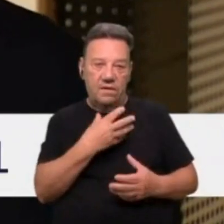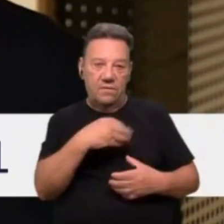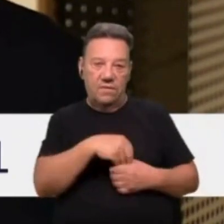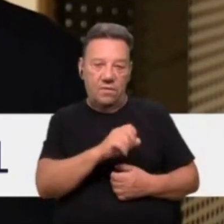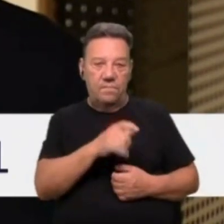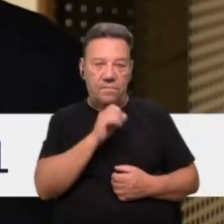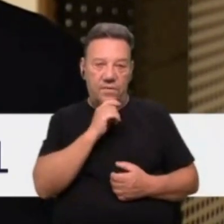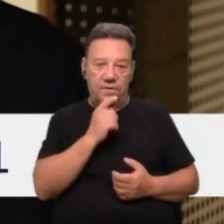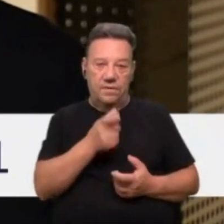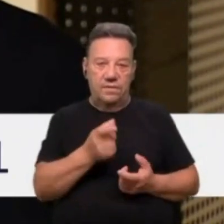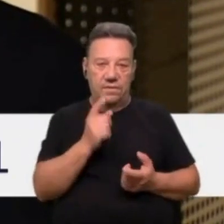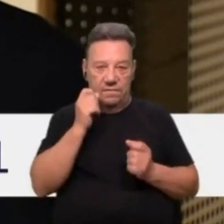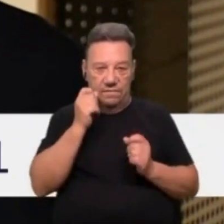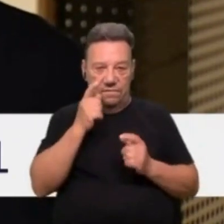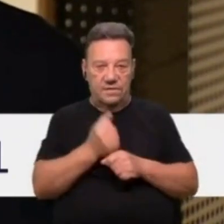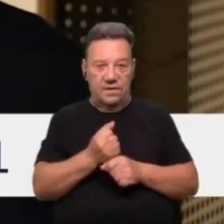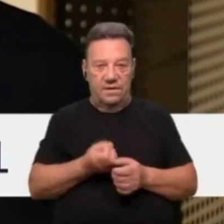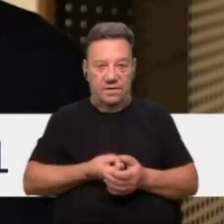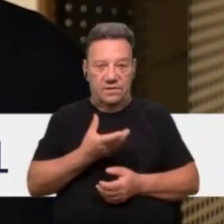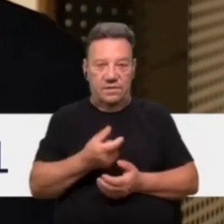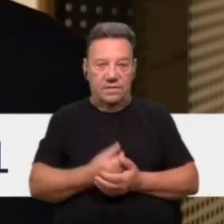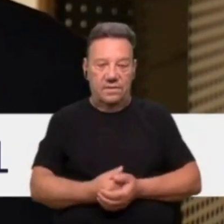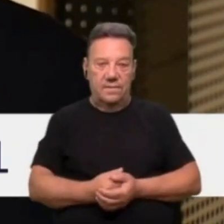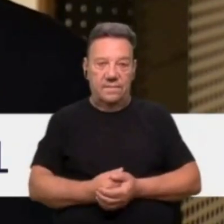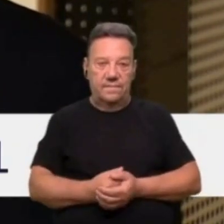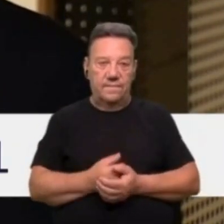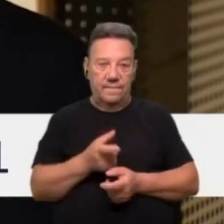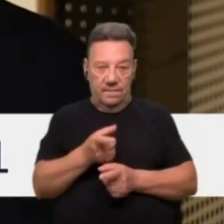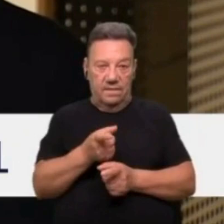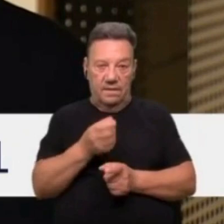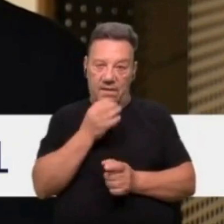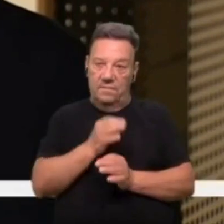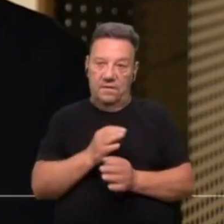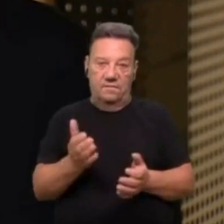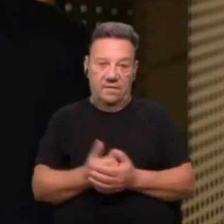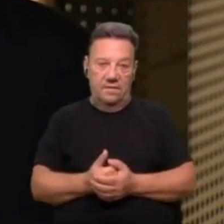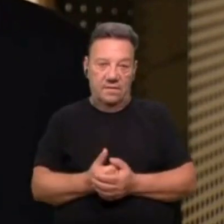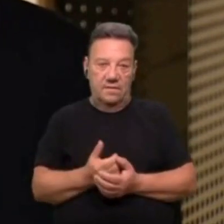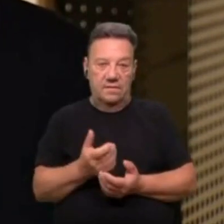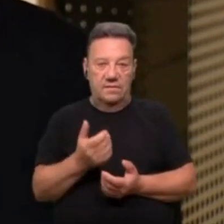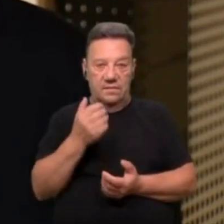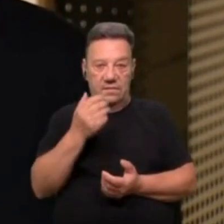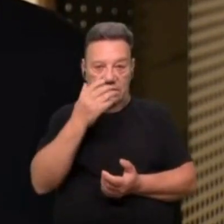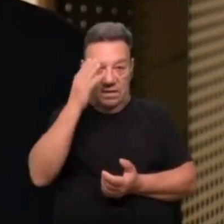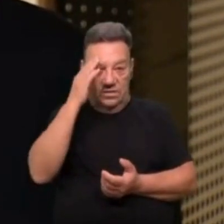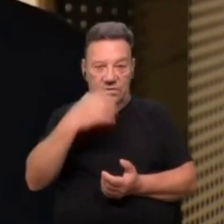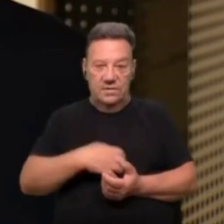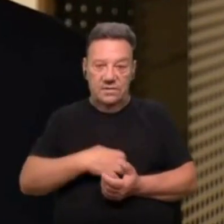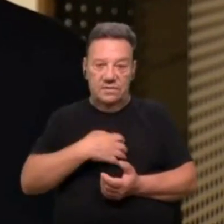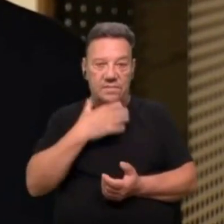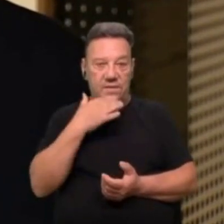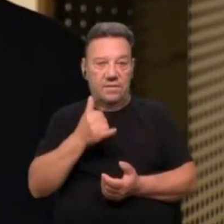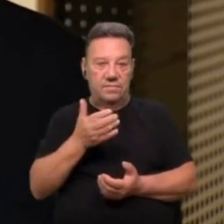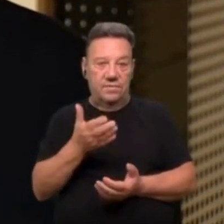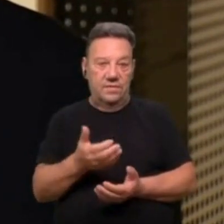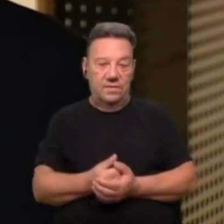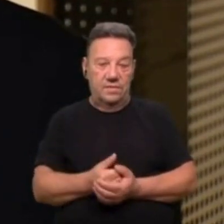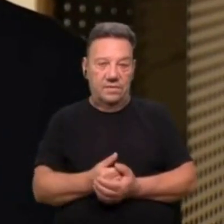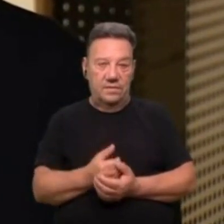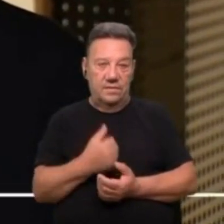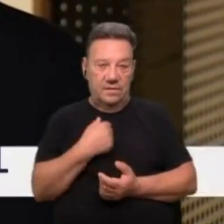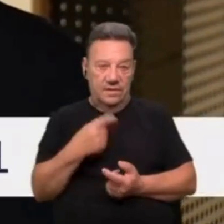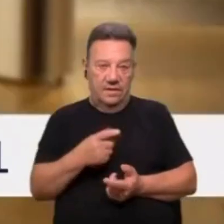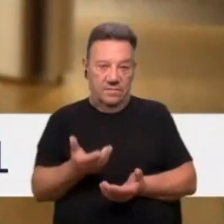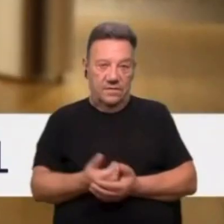ou pode fazer nascer. Esta é a maravilha, pronto, eu acho que é o sentimento mais bonito